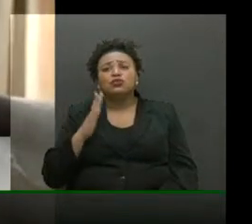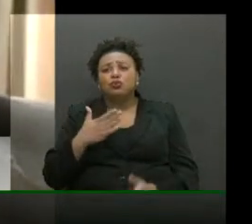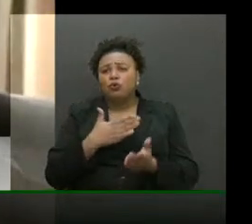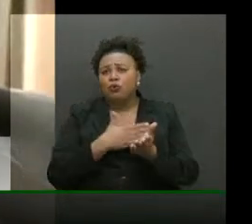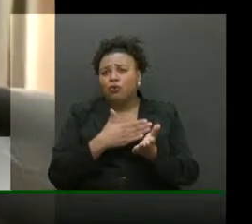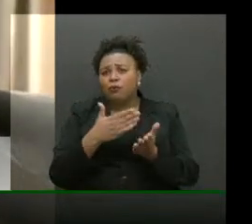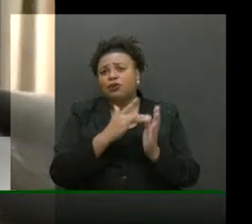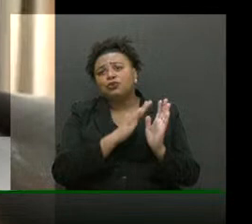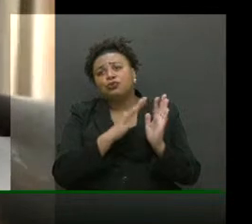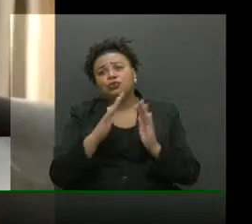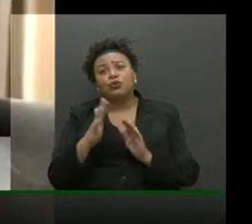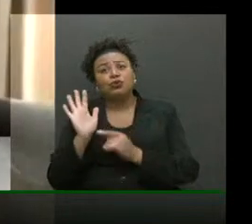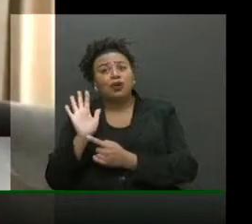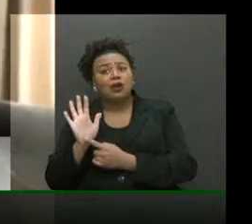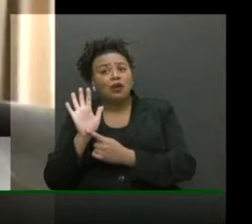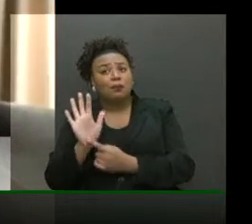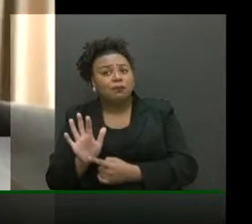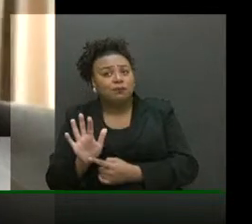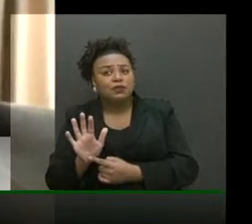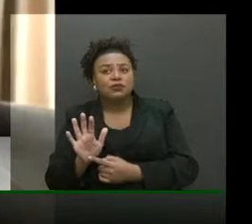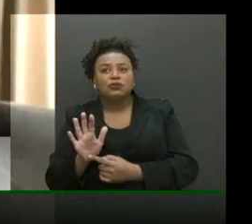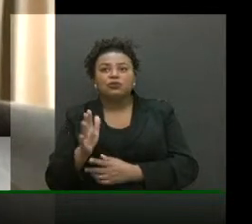início, quando foi apresentado